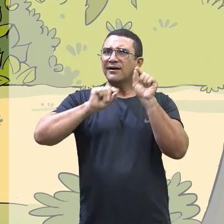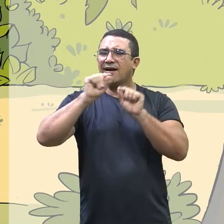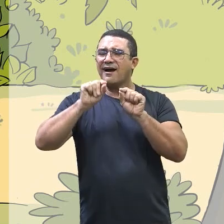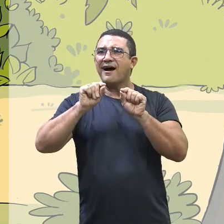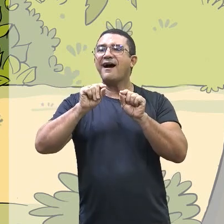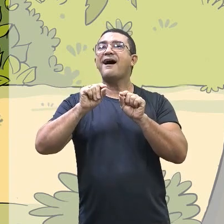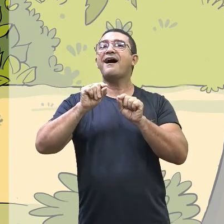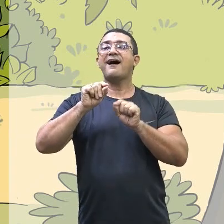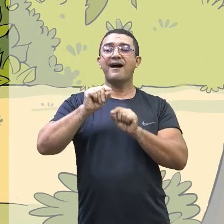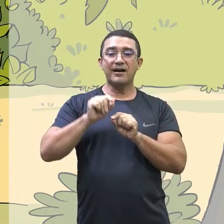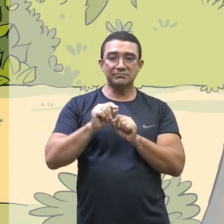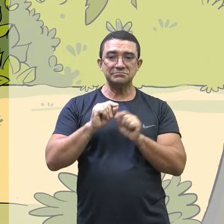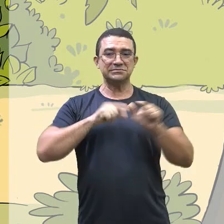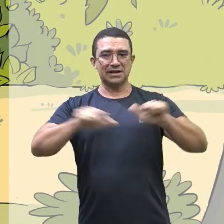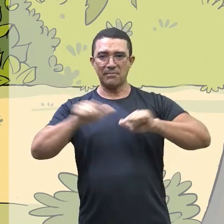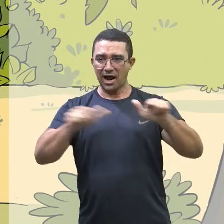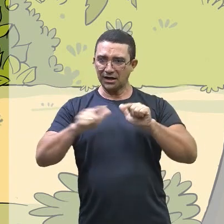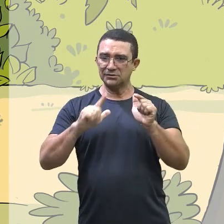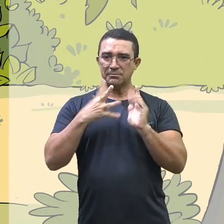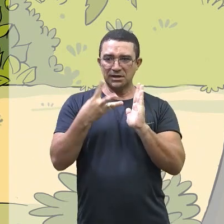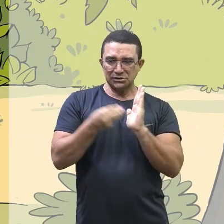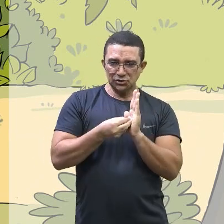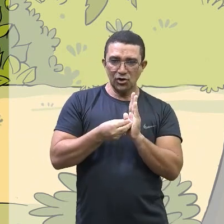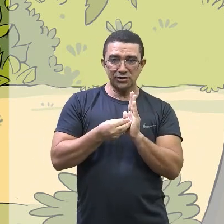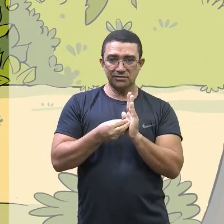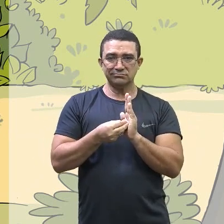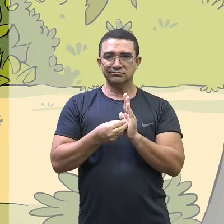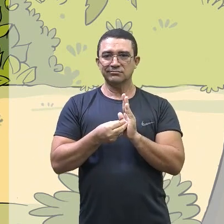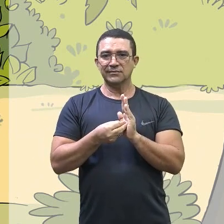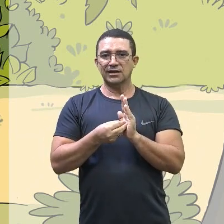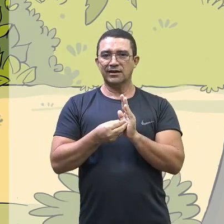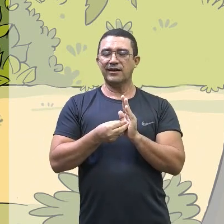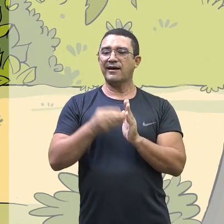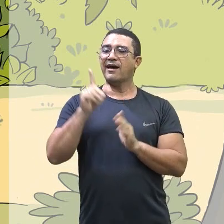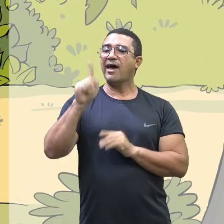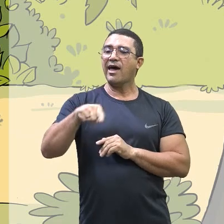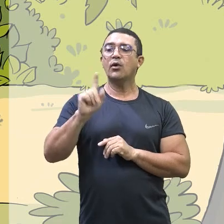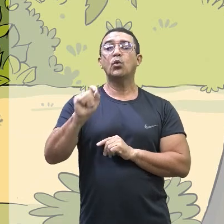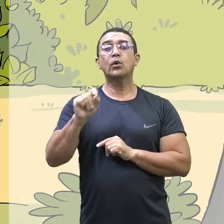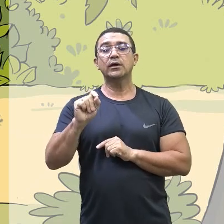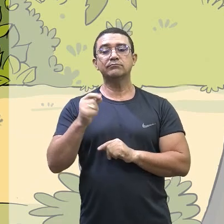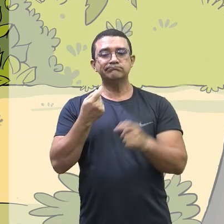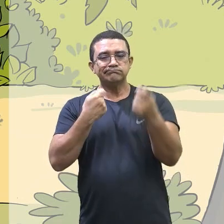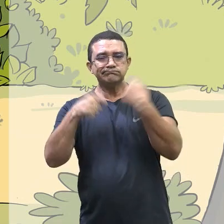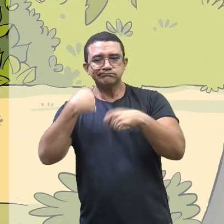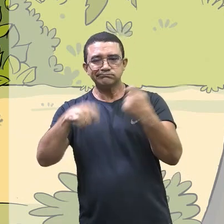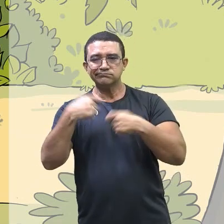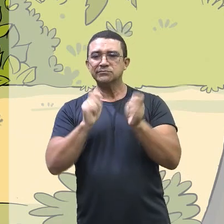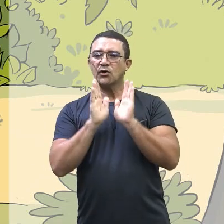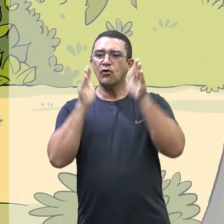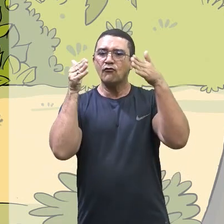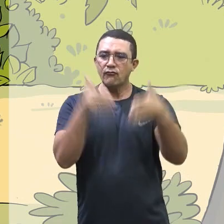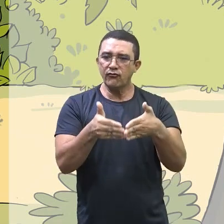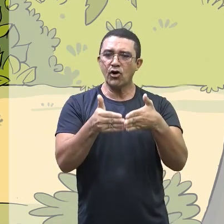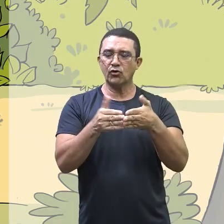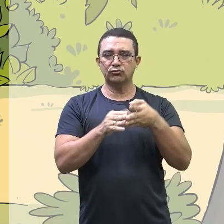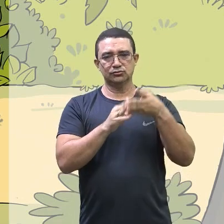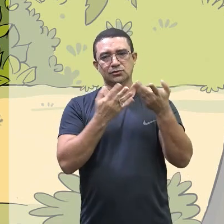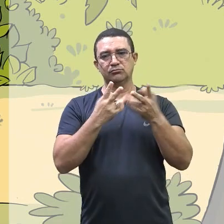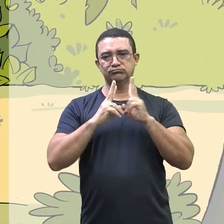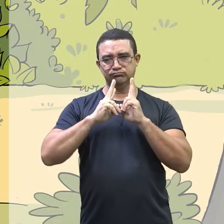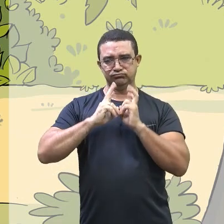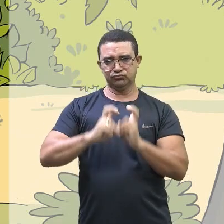as atividades na Amazônia, assim como nós temos na cartela, as atividades econômicas na Amazônia ainda são voltadas à extração de